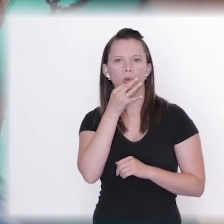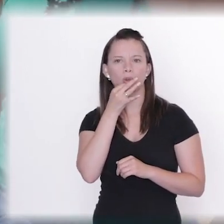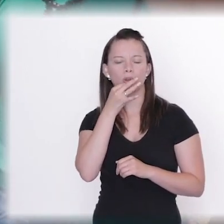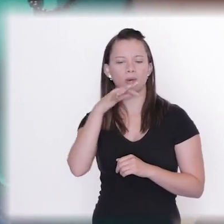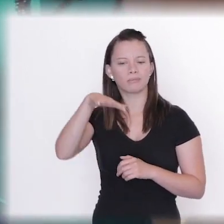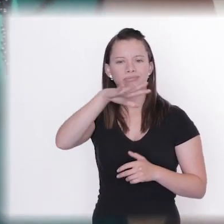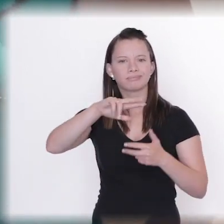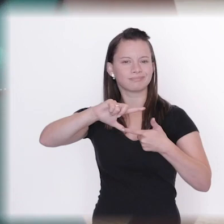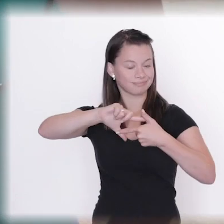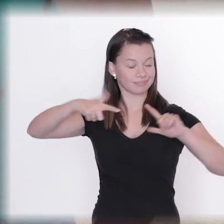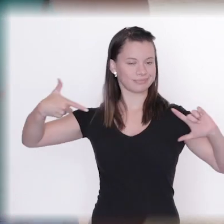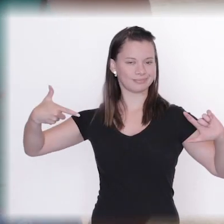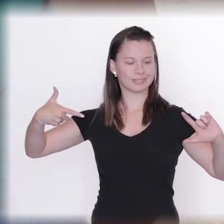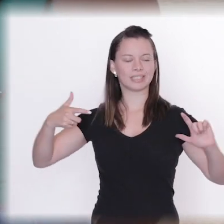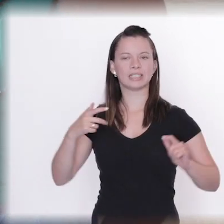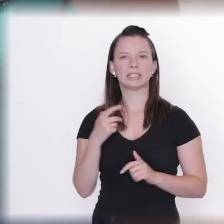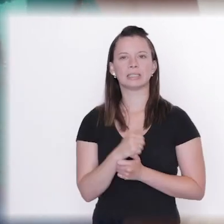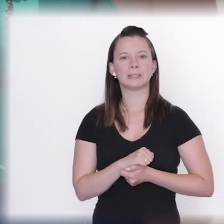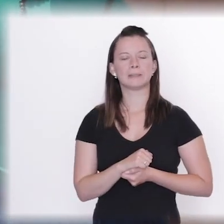modernizantes, modernizadores,